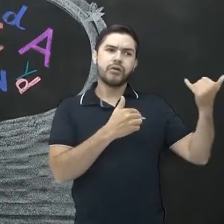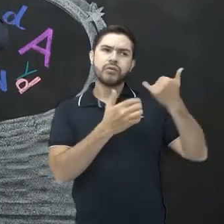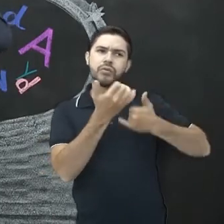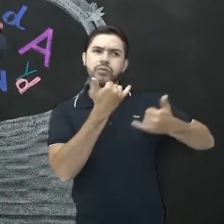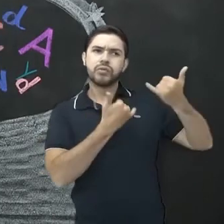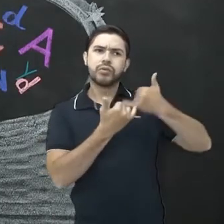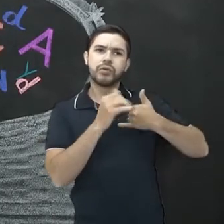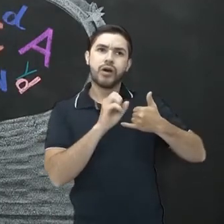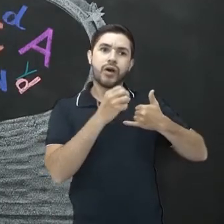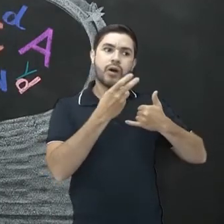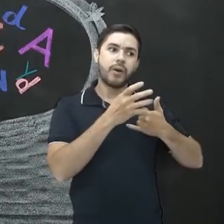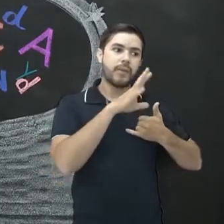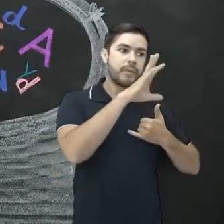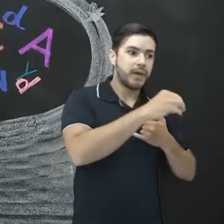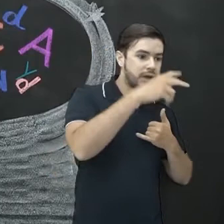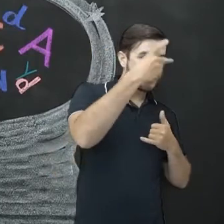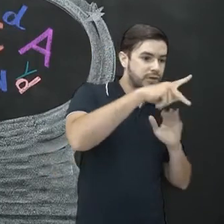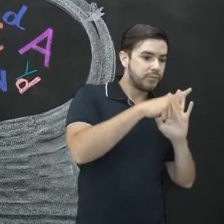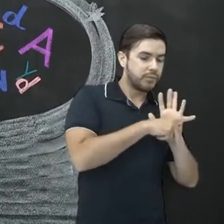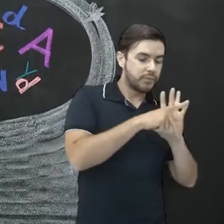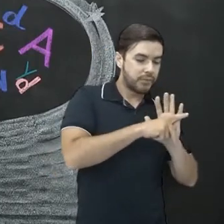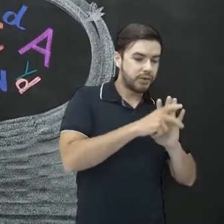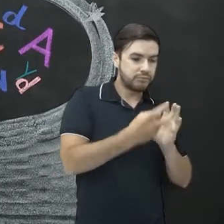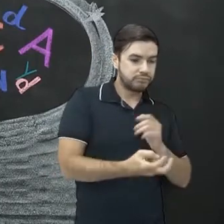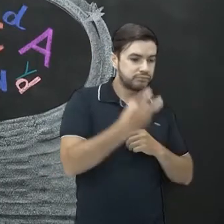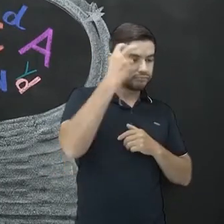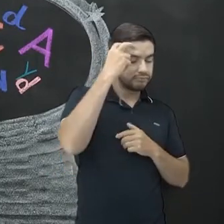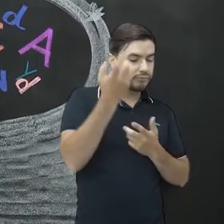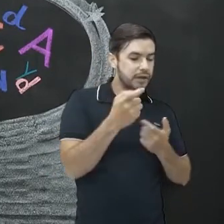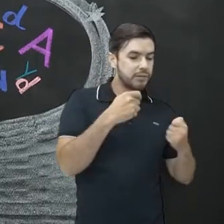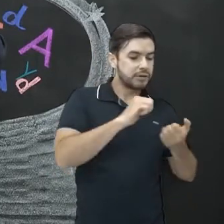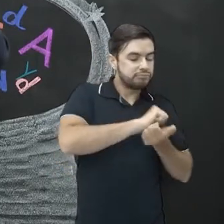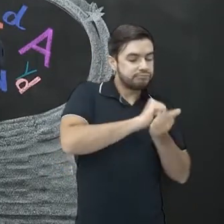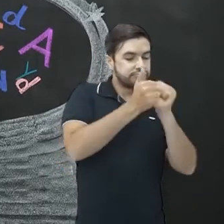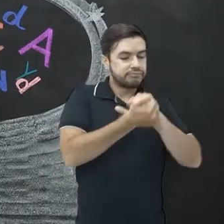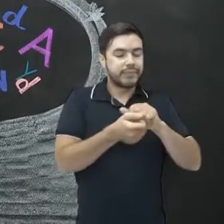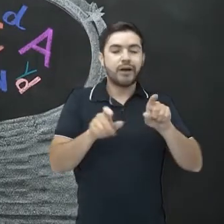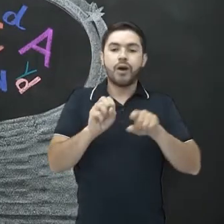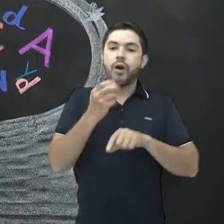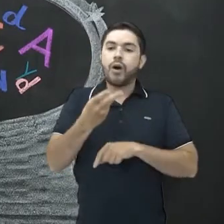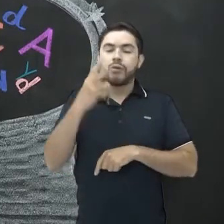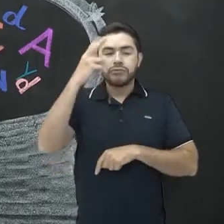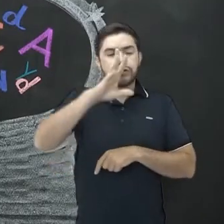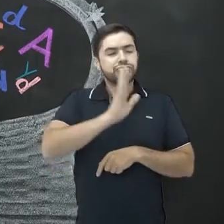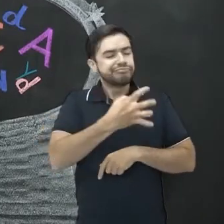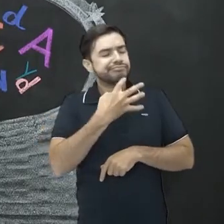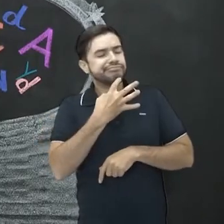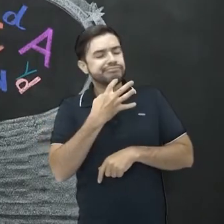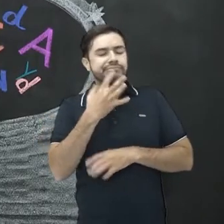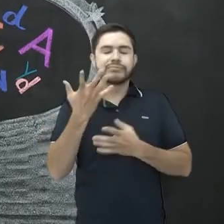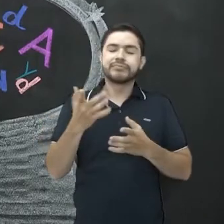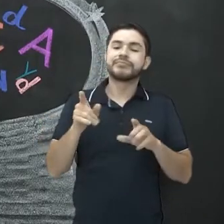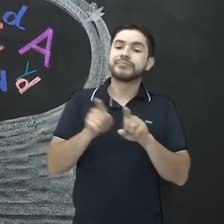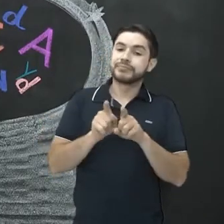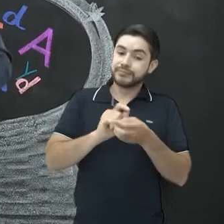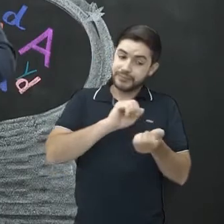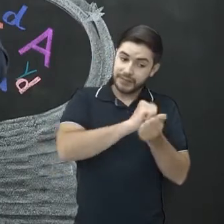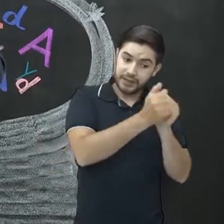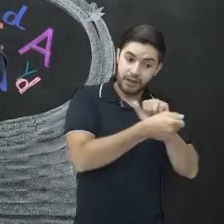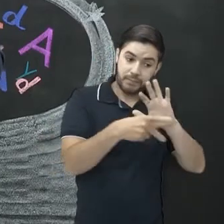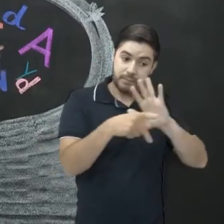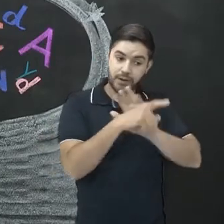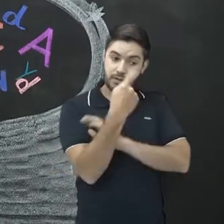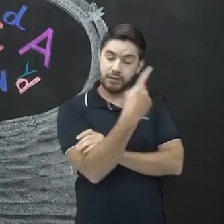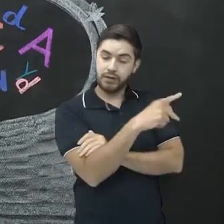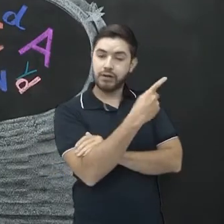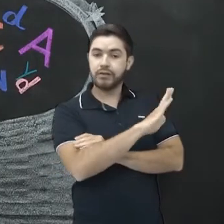uma história do folclore e adaptar, ou construir a partir de uma história que você já conheça. Então, Essa construção ficcional é típica do caos. No